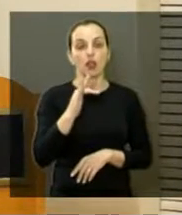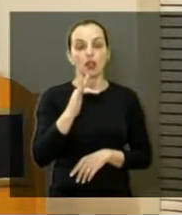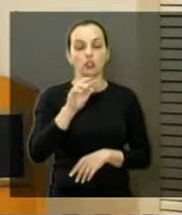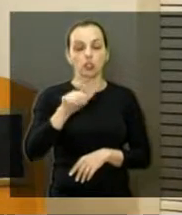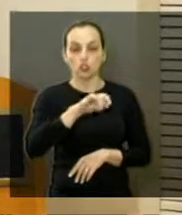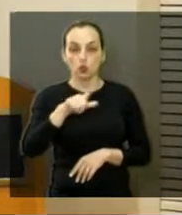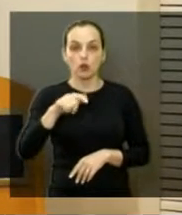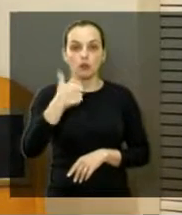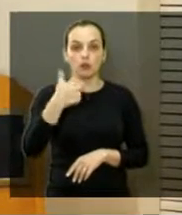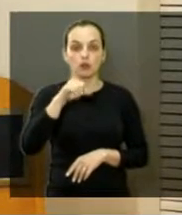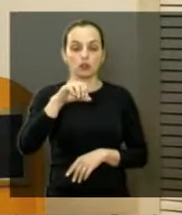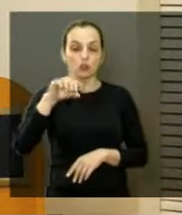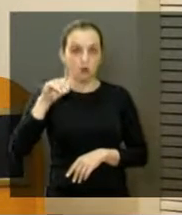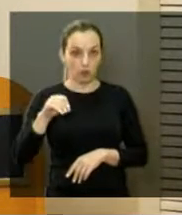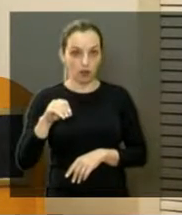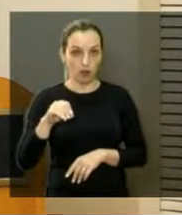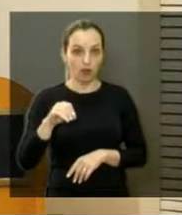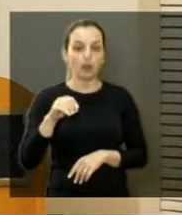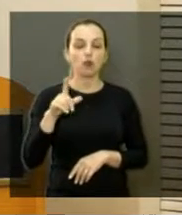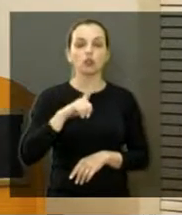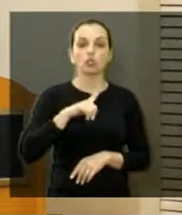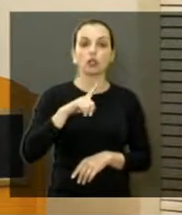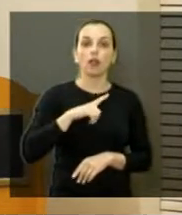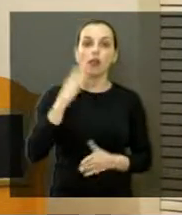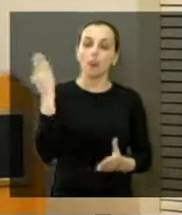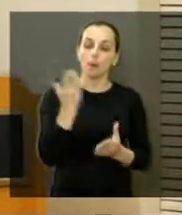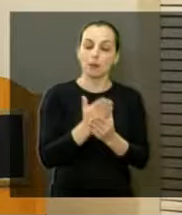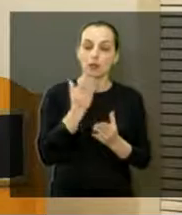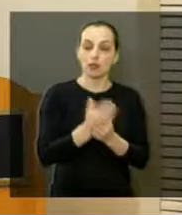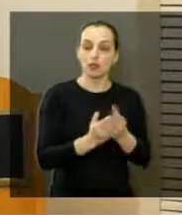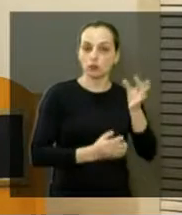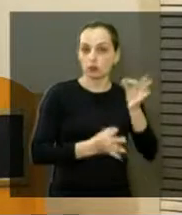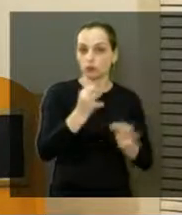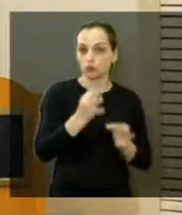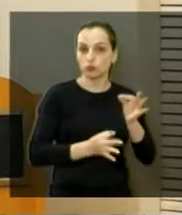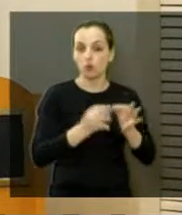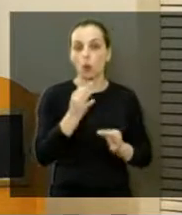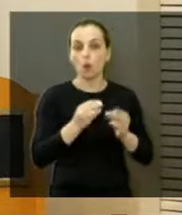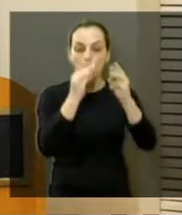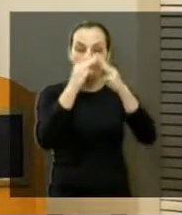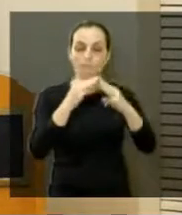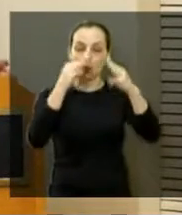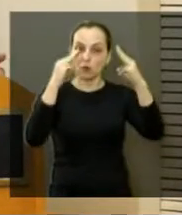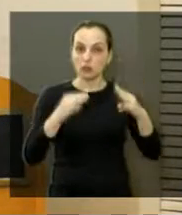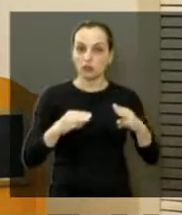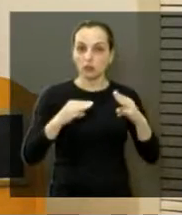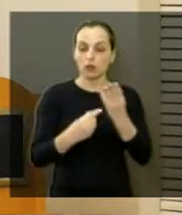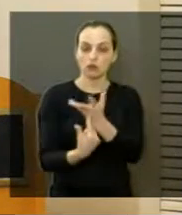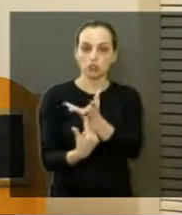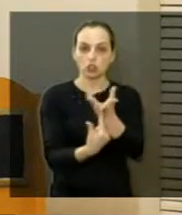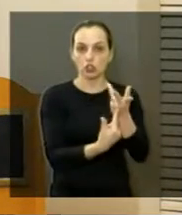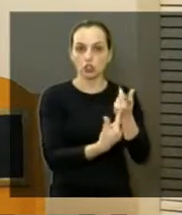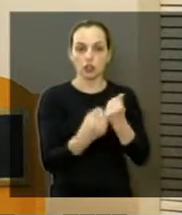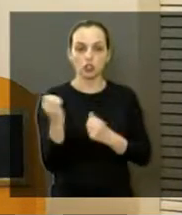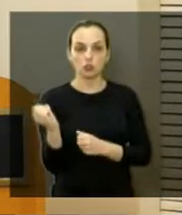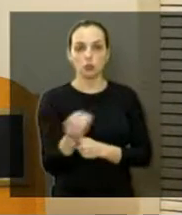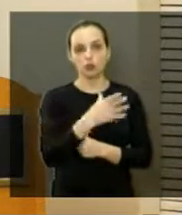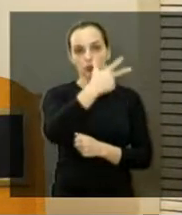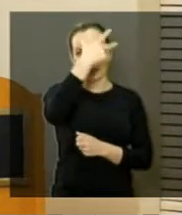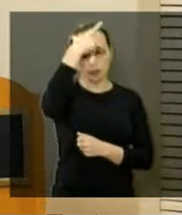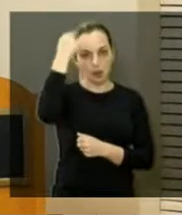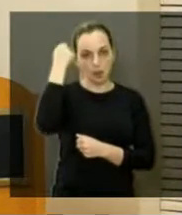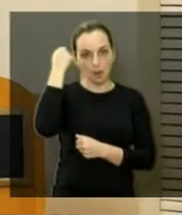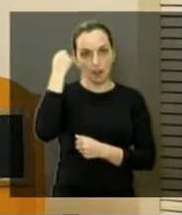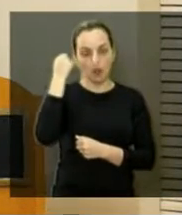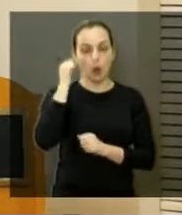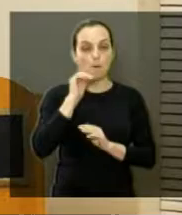ação judicial contra o Museu de Arte Moderna de São Paulo, por prática de pedofilia. Porém, o próprio museu